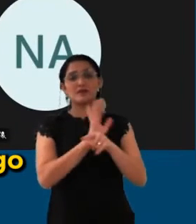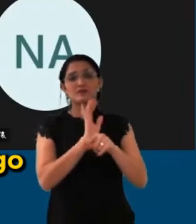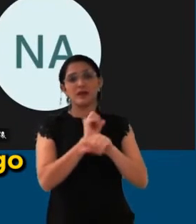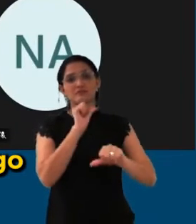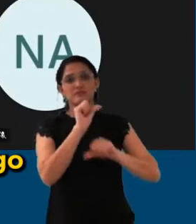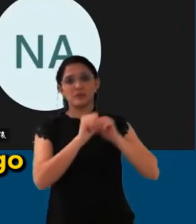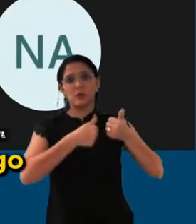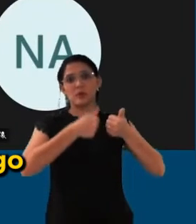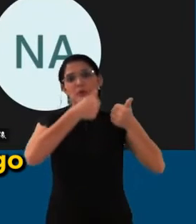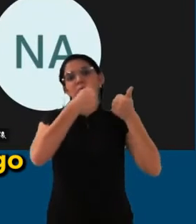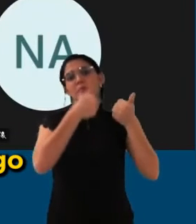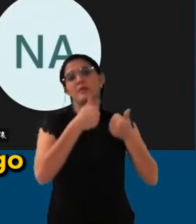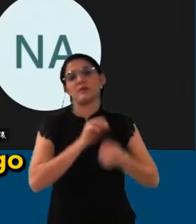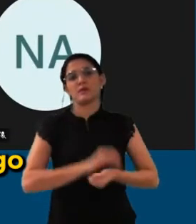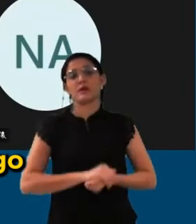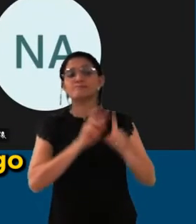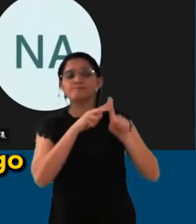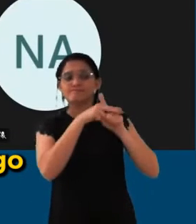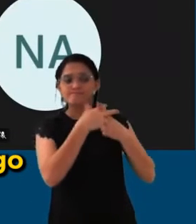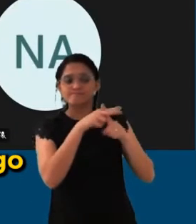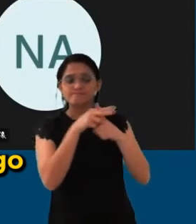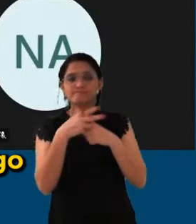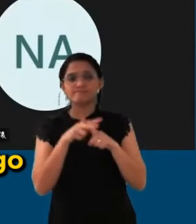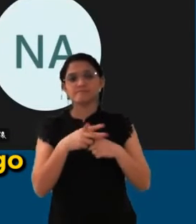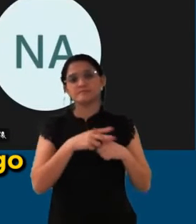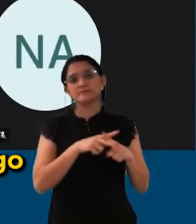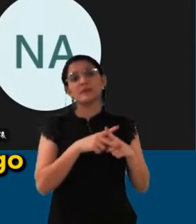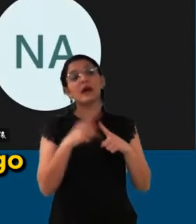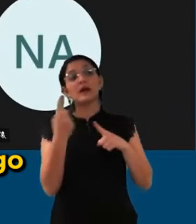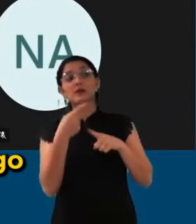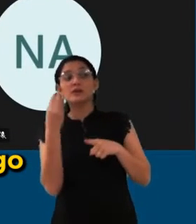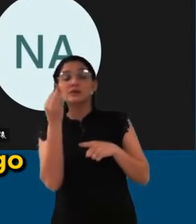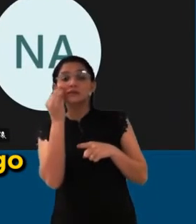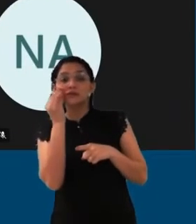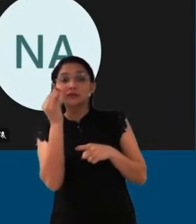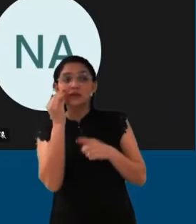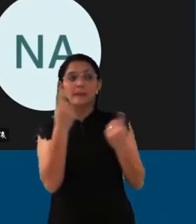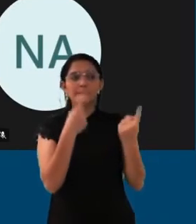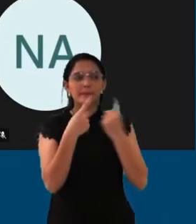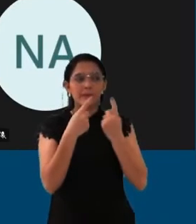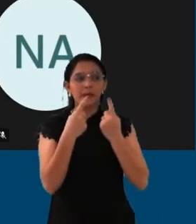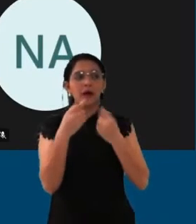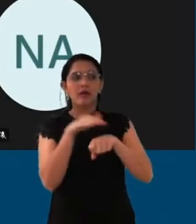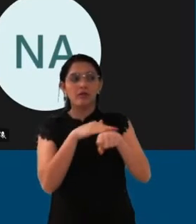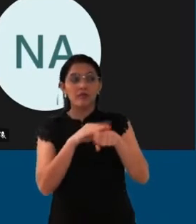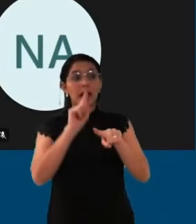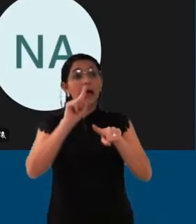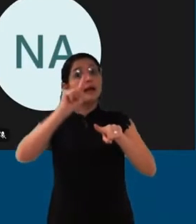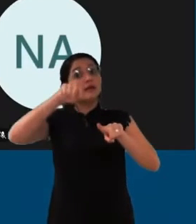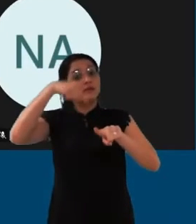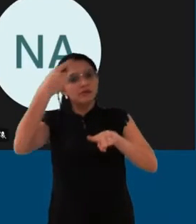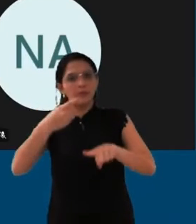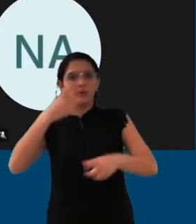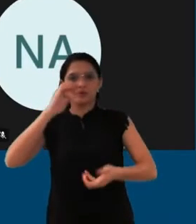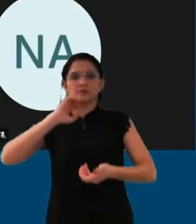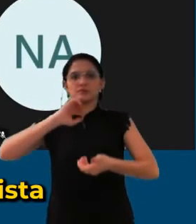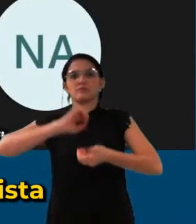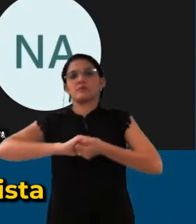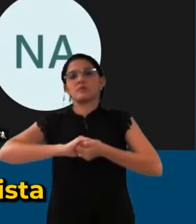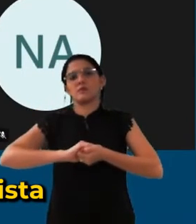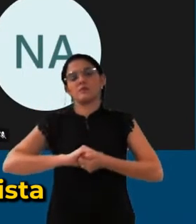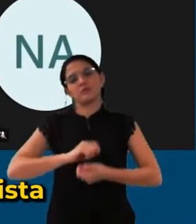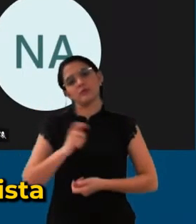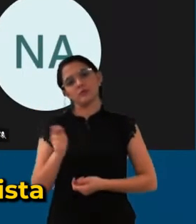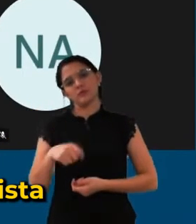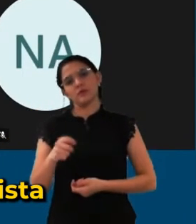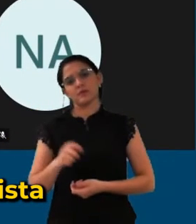cabe dentro de um acordo, isso aí é algo realmente para ser decidido, mas é claro que e isso